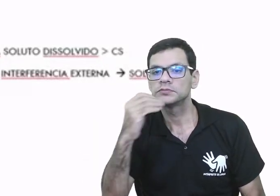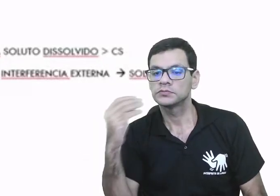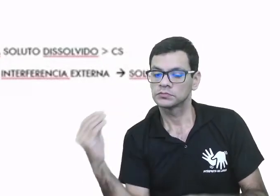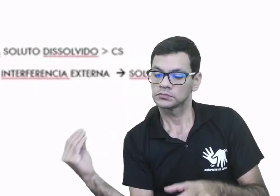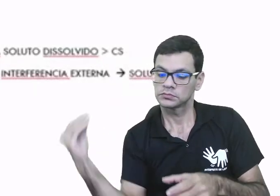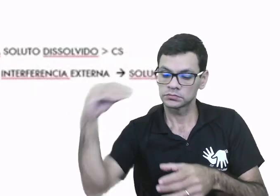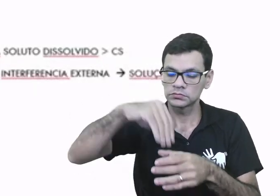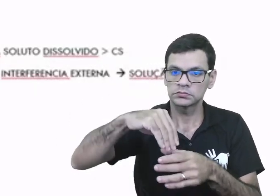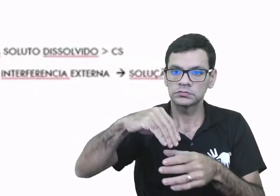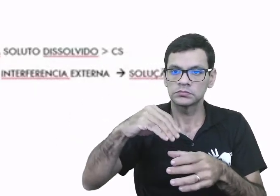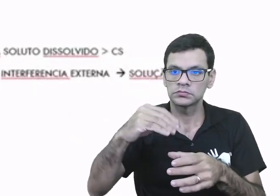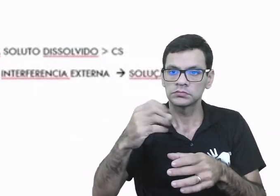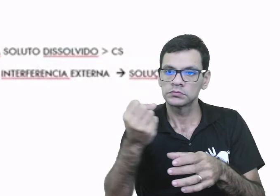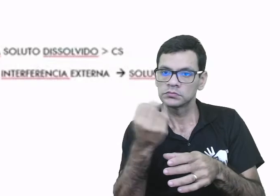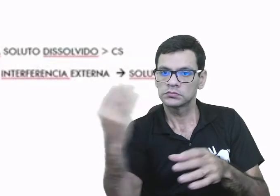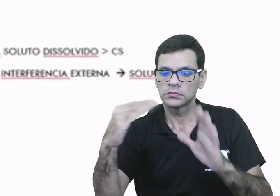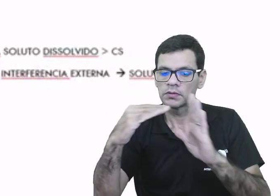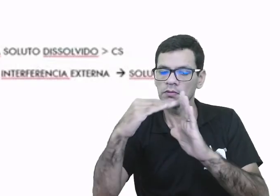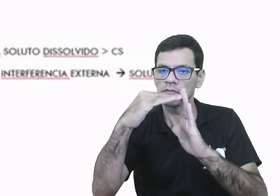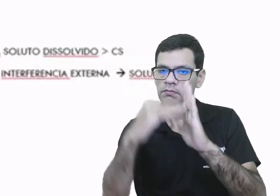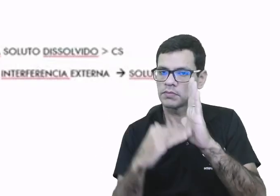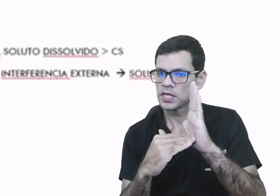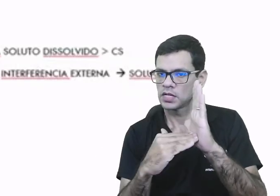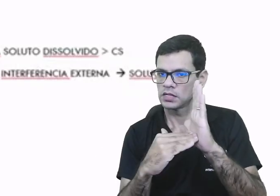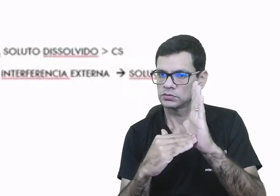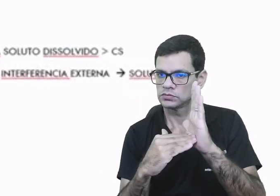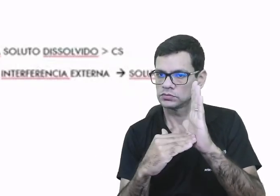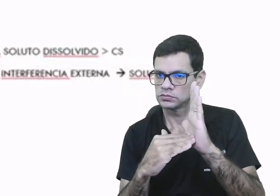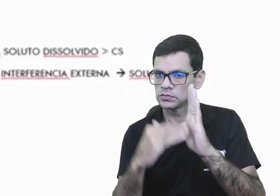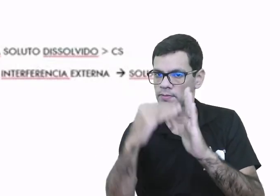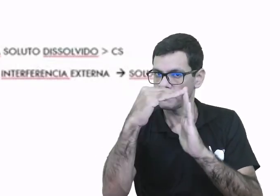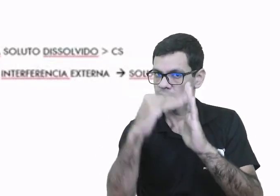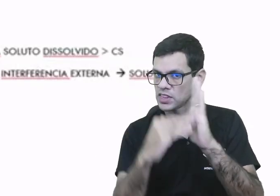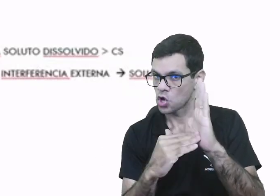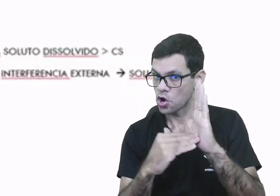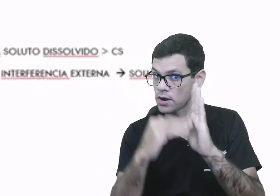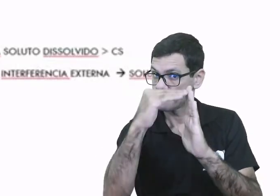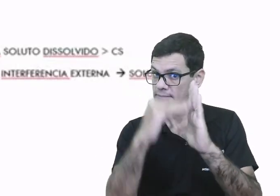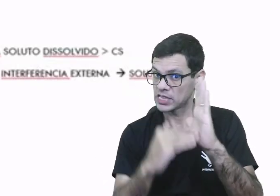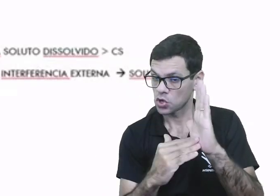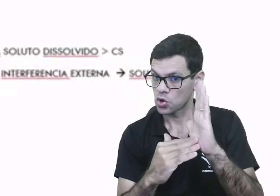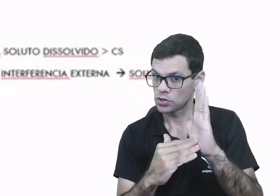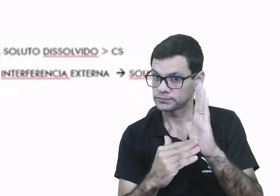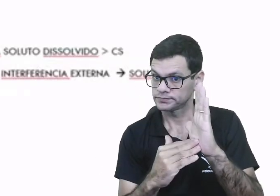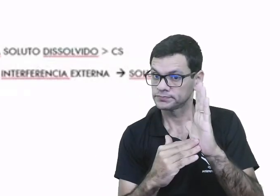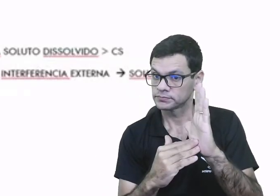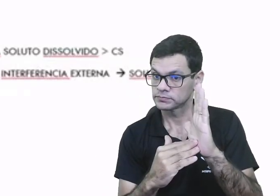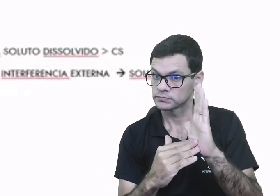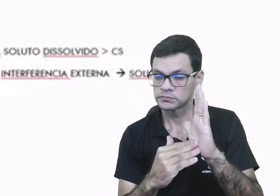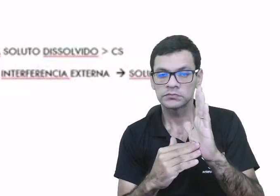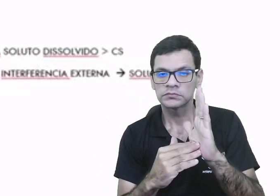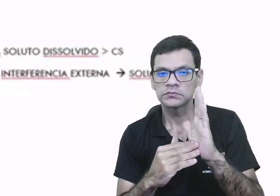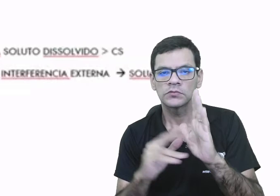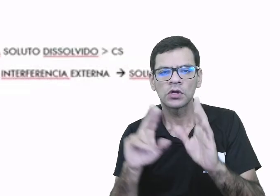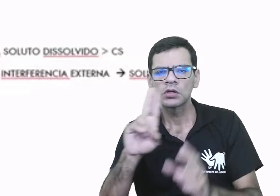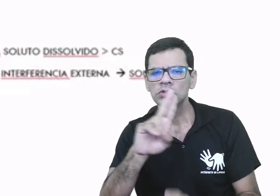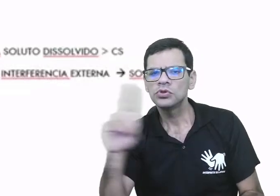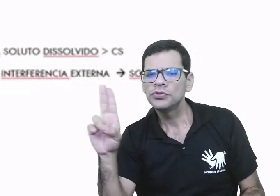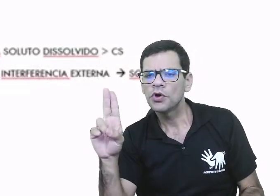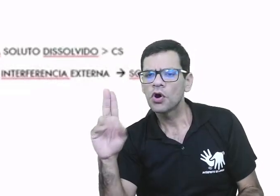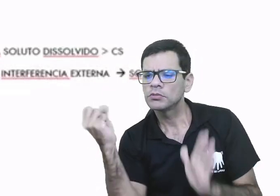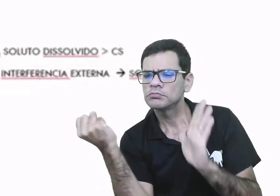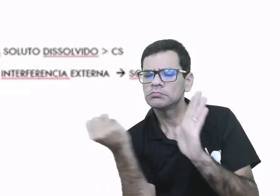essa, então a massa do soluto dissolvido for menor que o coeficiente de solubilidade, é classificada, então,